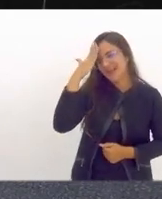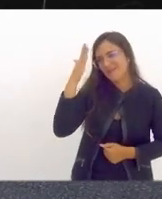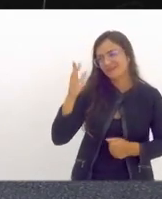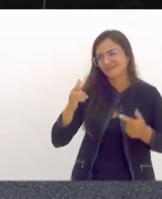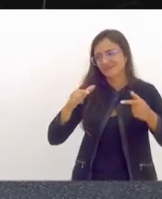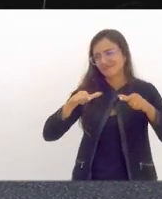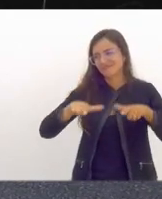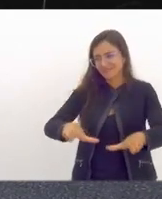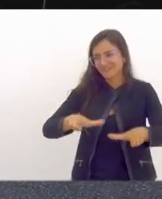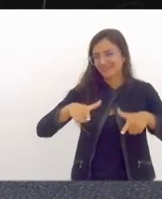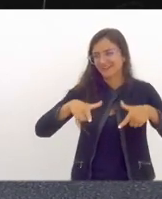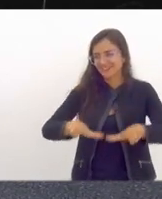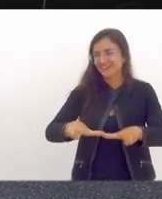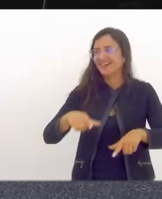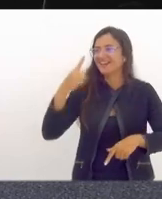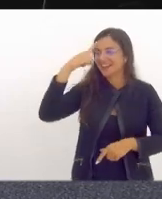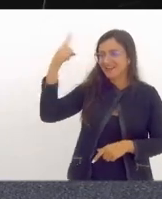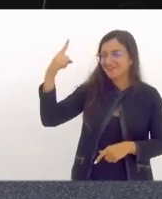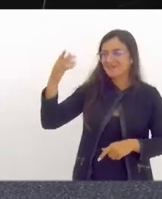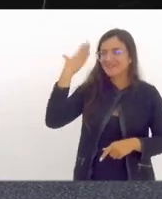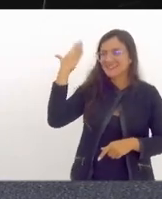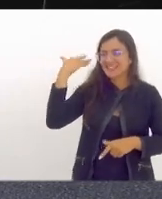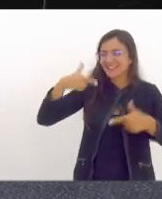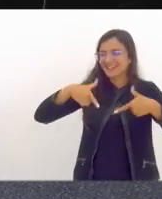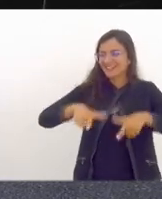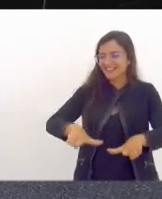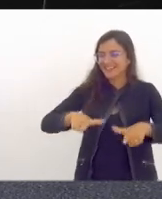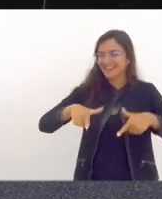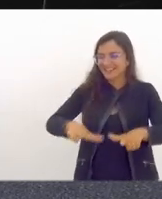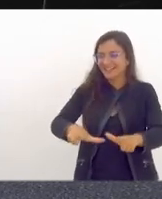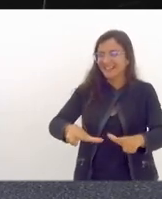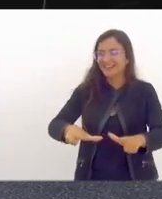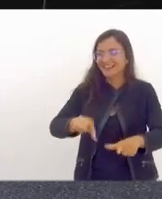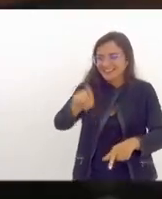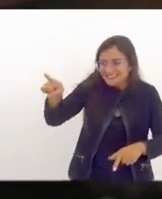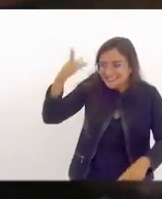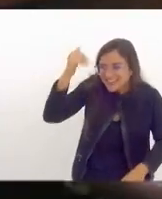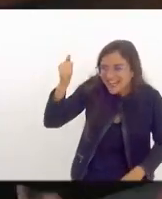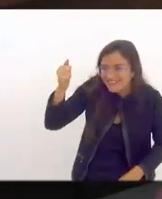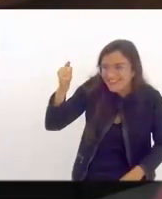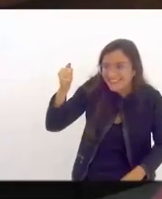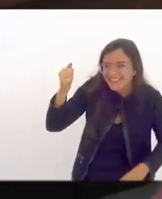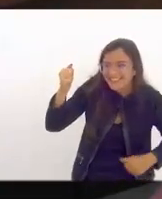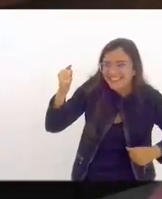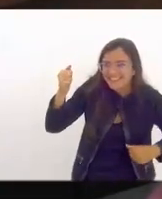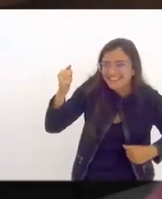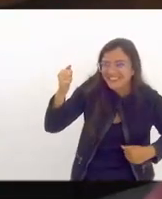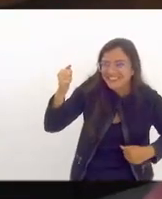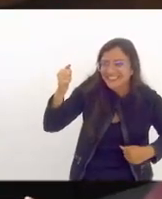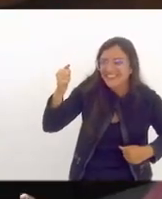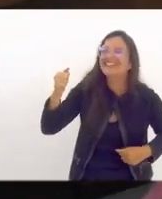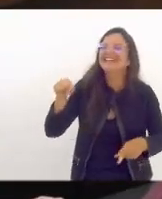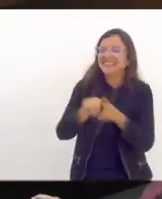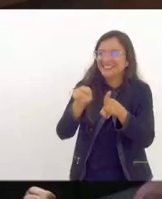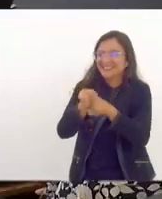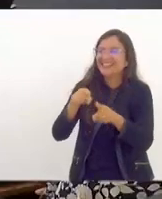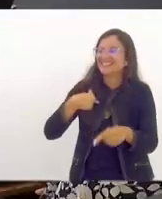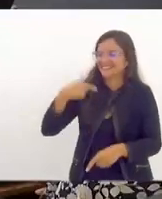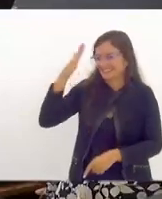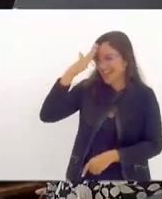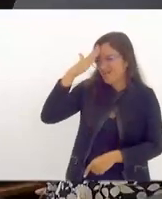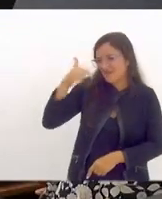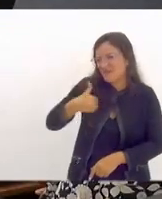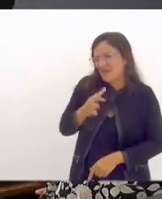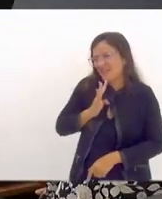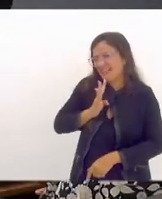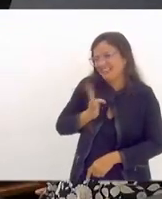cassete não é isso quem sabe o que que é fita cassete aí Oi Nossa então eu também tô nessa linha tá então